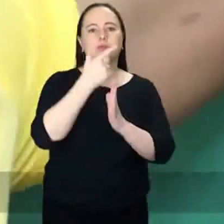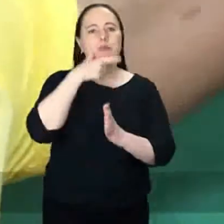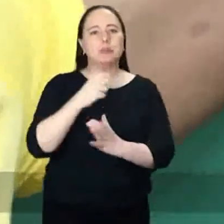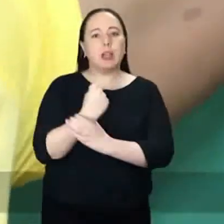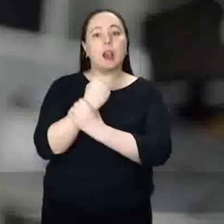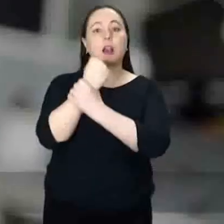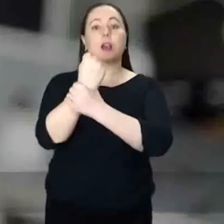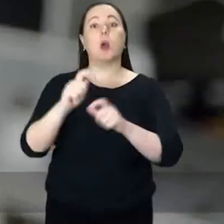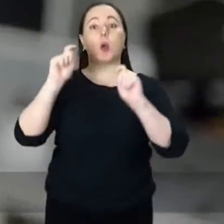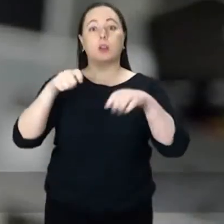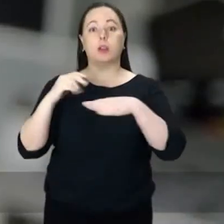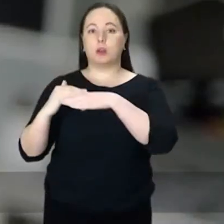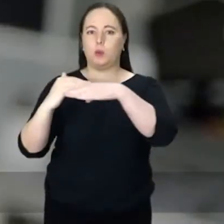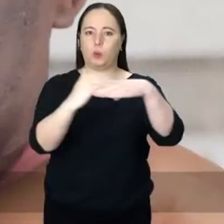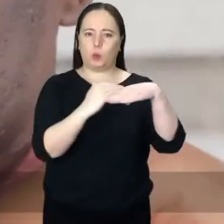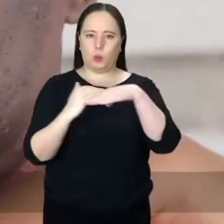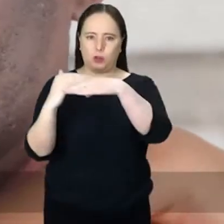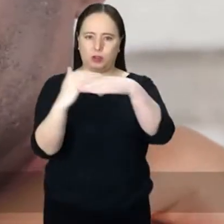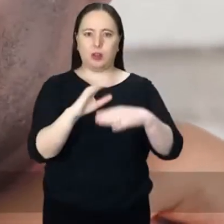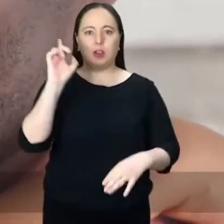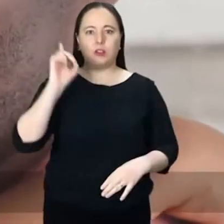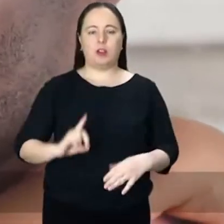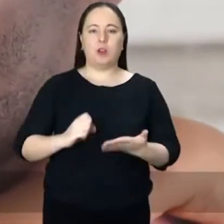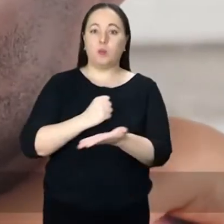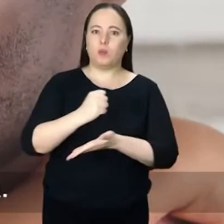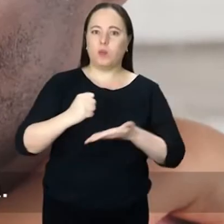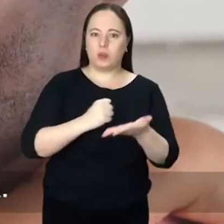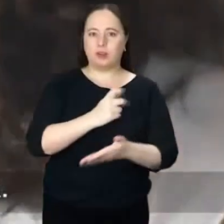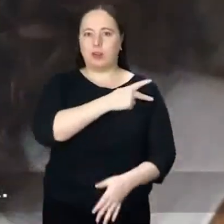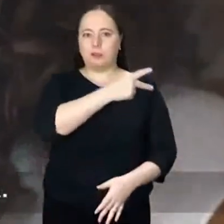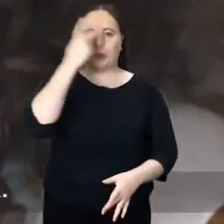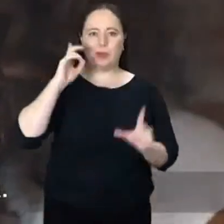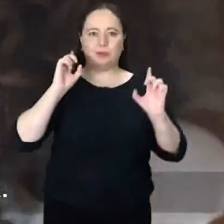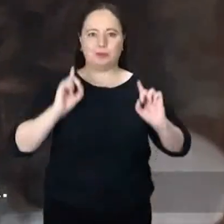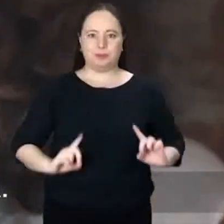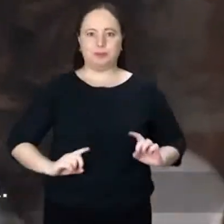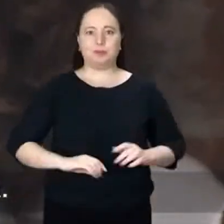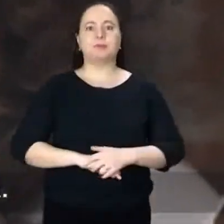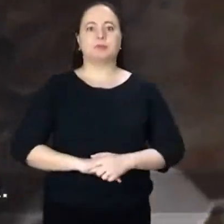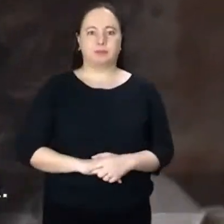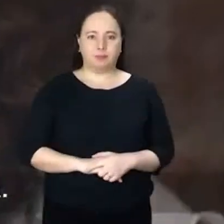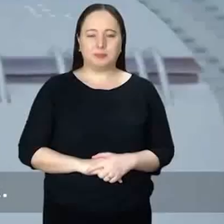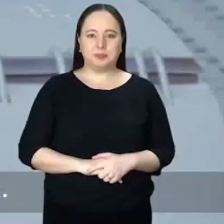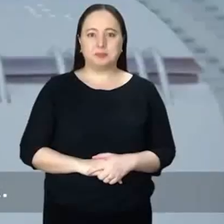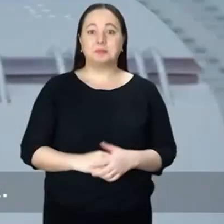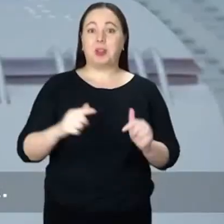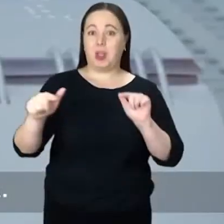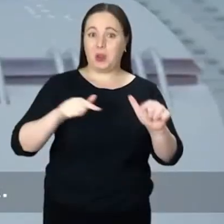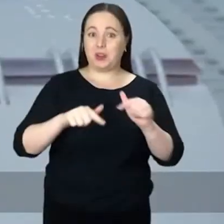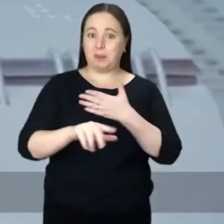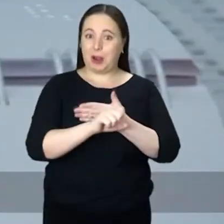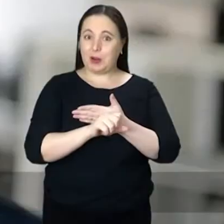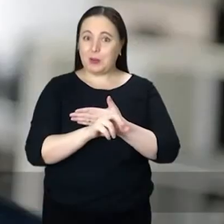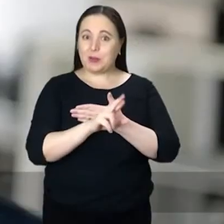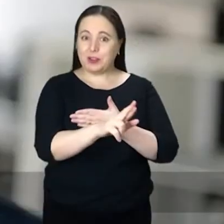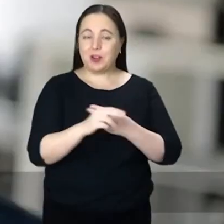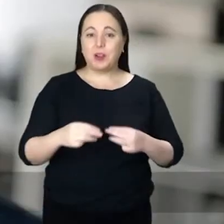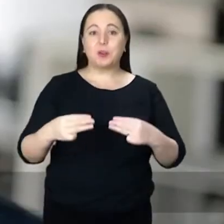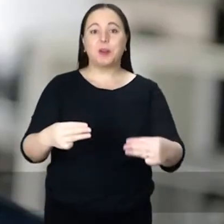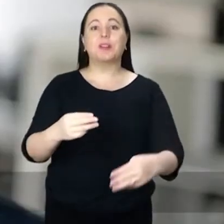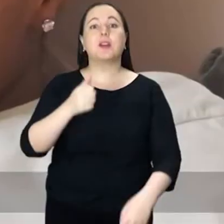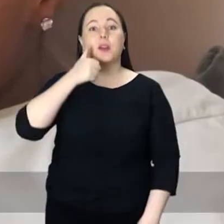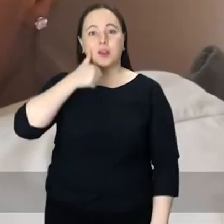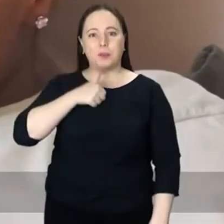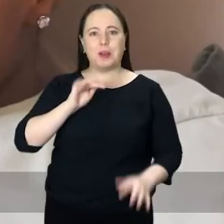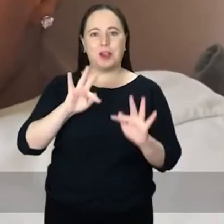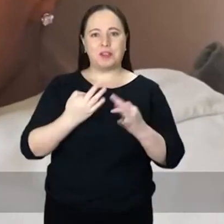tem avançado bastante para assegurar condições de equidade e direitos fundamentais às pessoas com deficiência. É isso que a